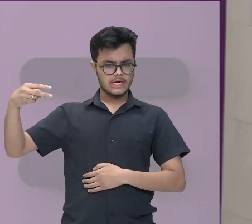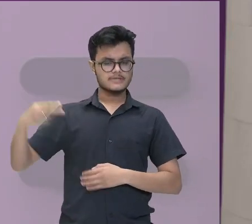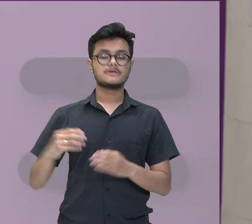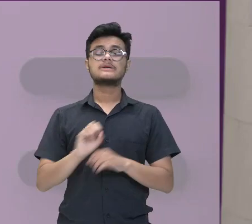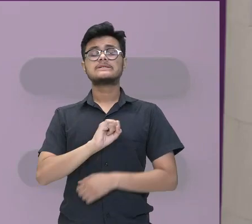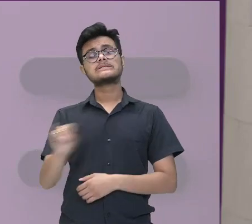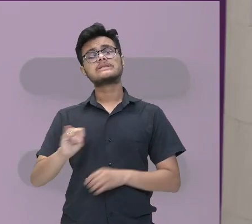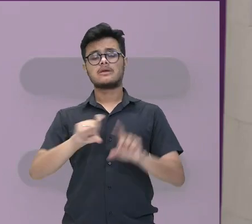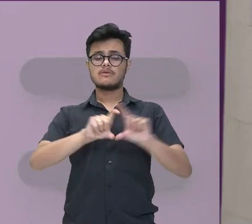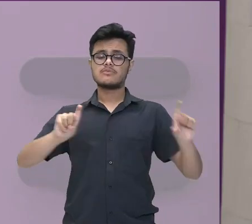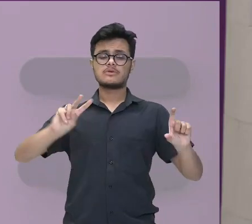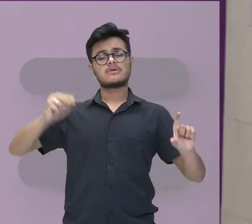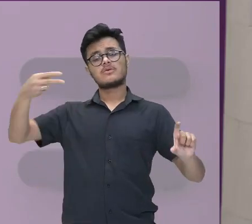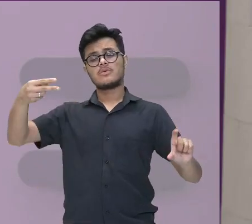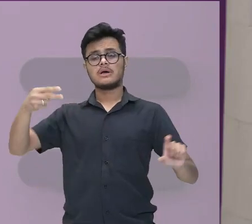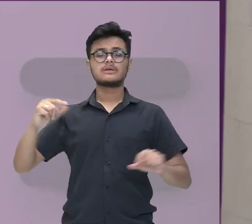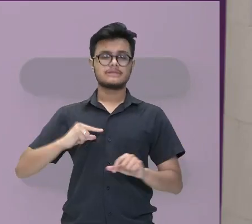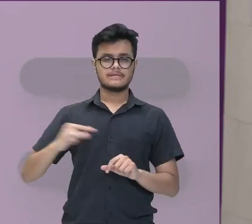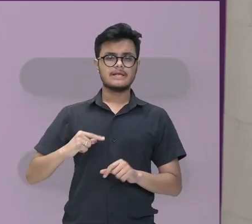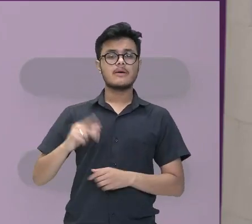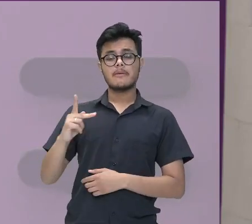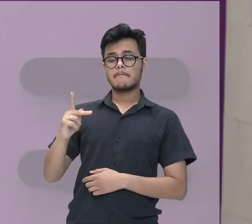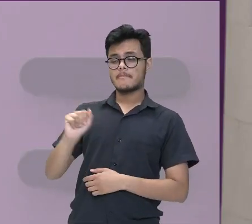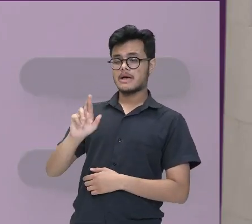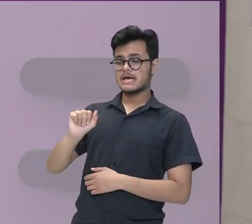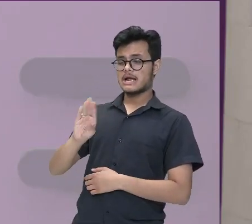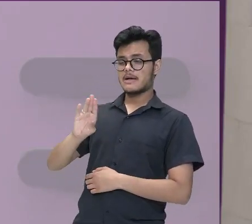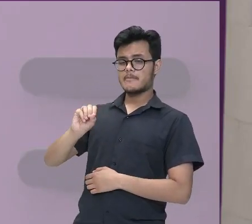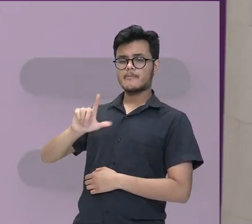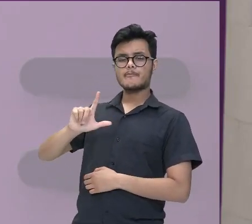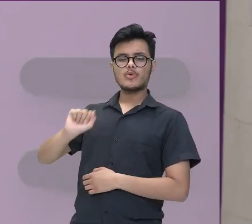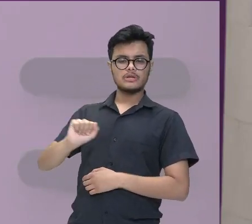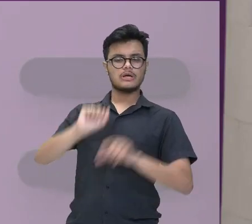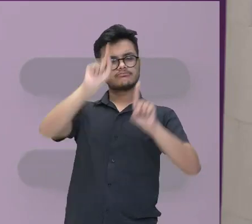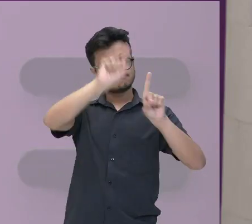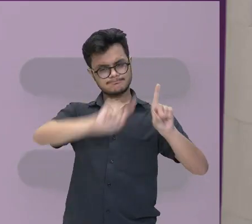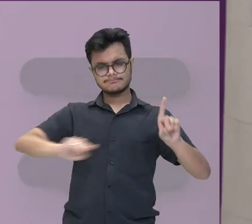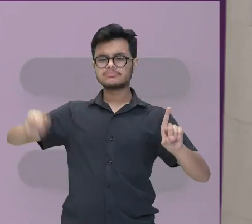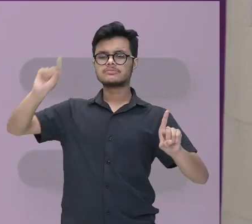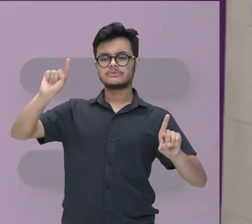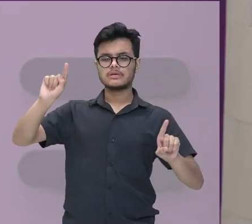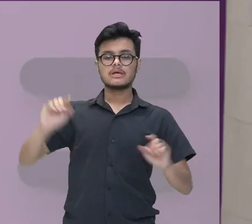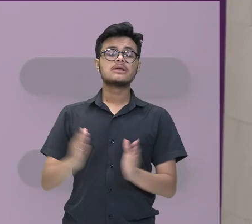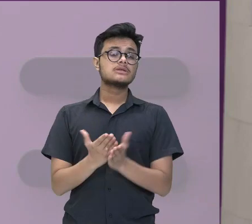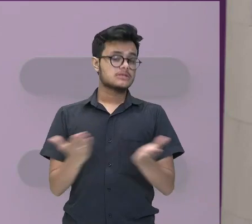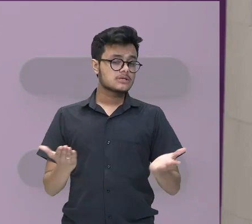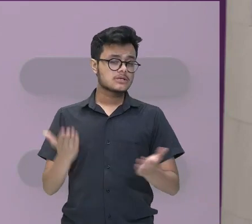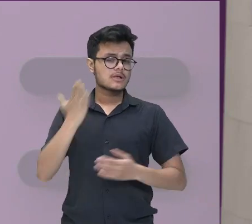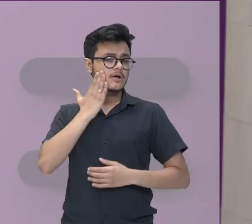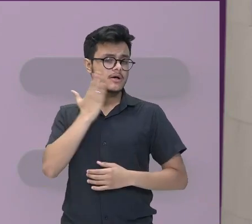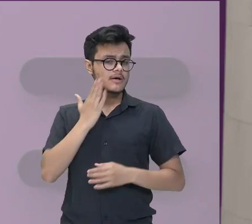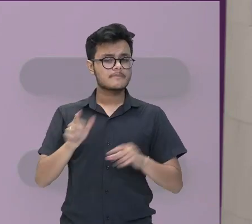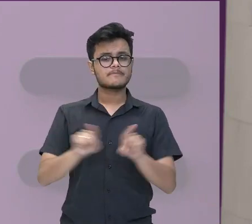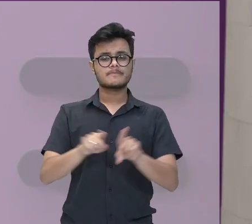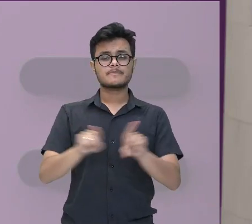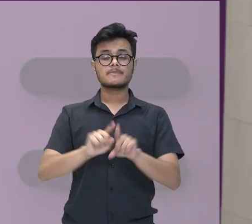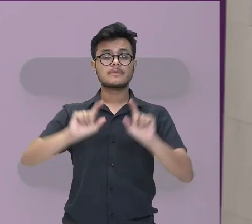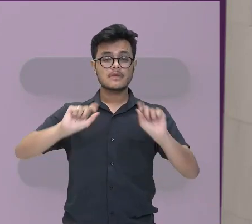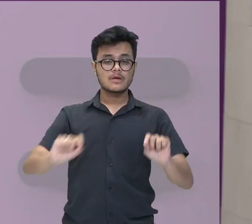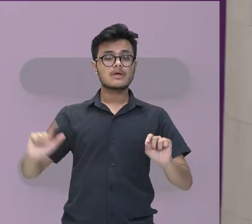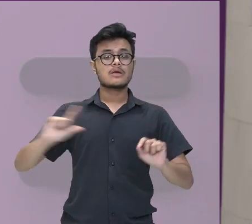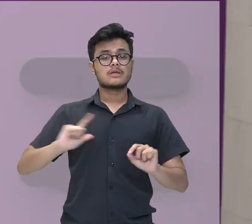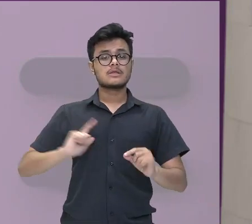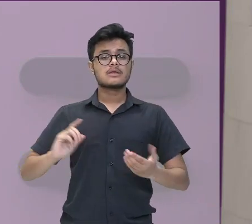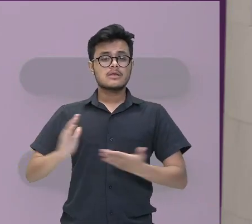função quadrática é uma parábola, né? E essa parábola, ela poderá ter a